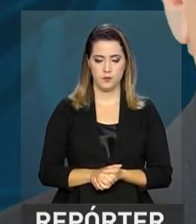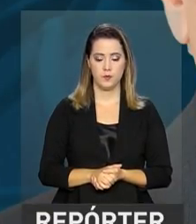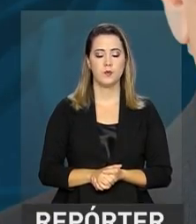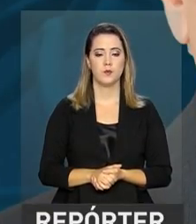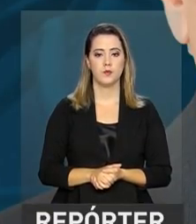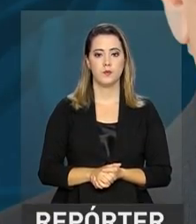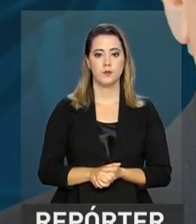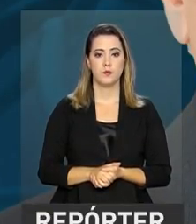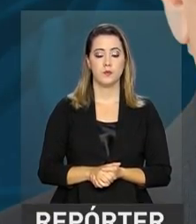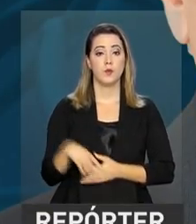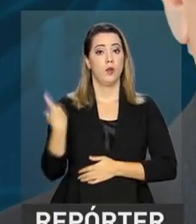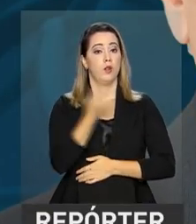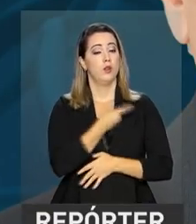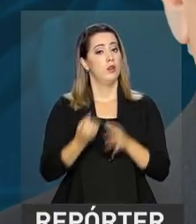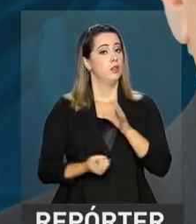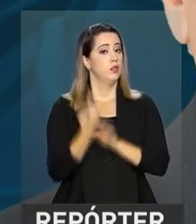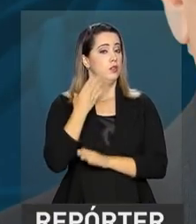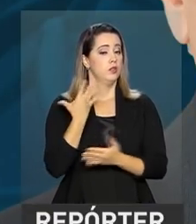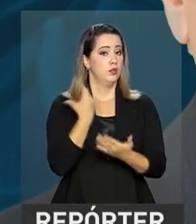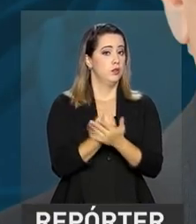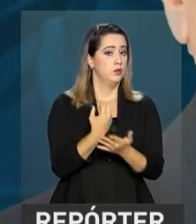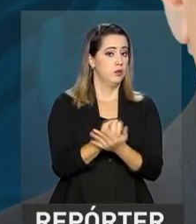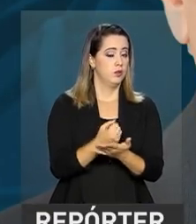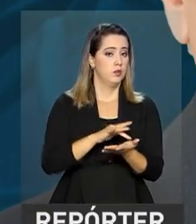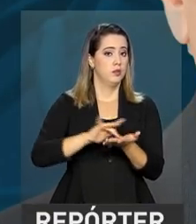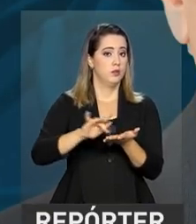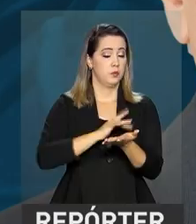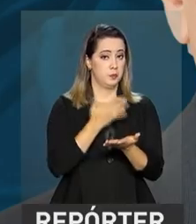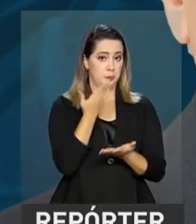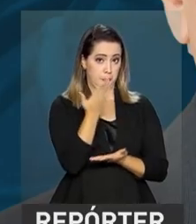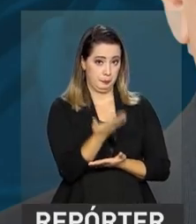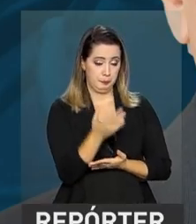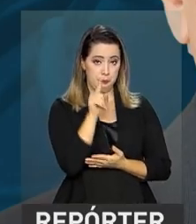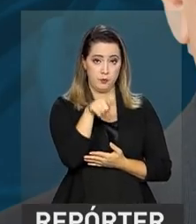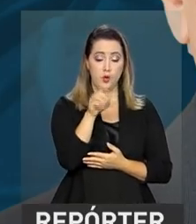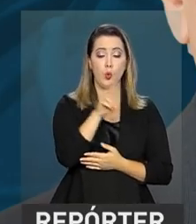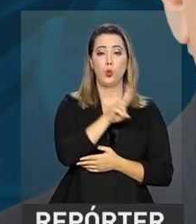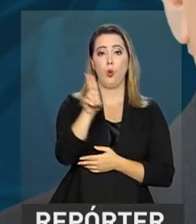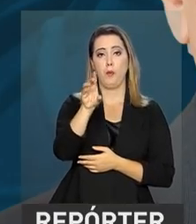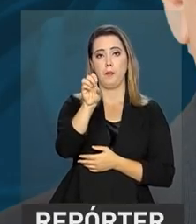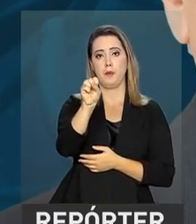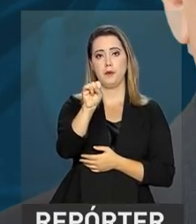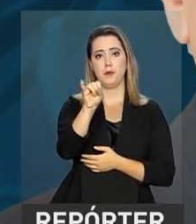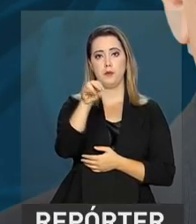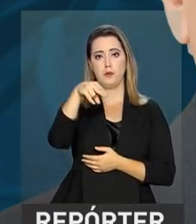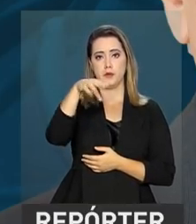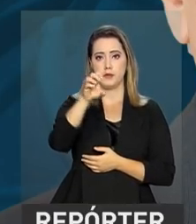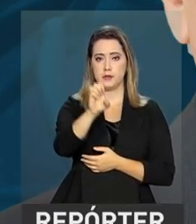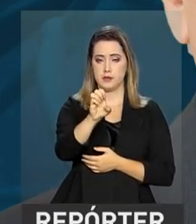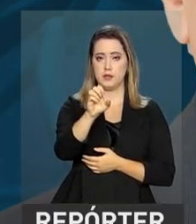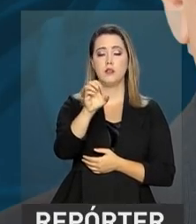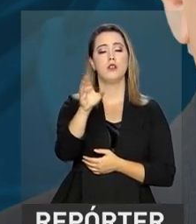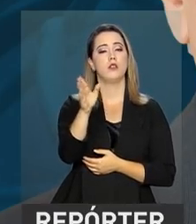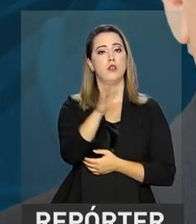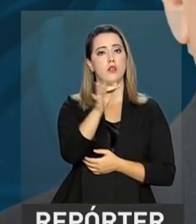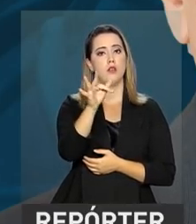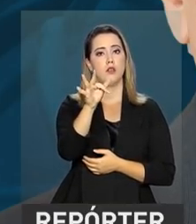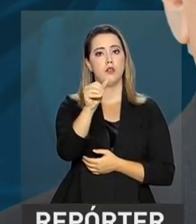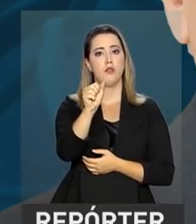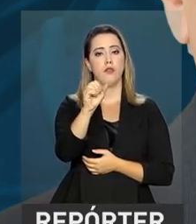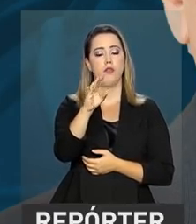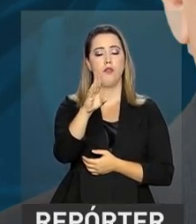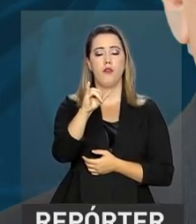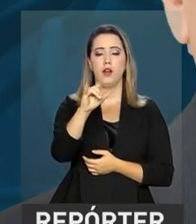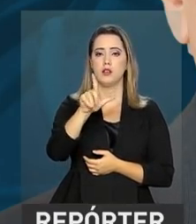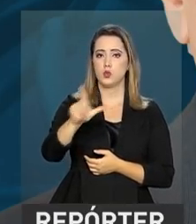nós criamos um aplicativo na sgan dela o chile fácil onde ele consegue acessar as vagas de